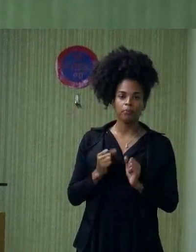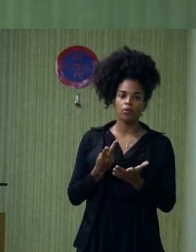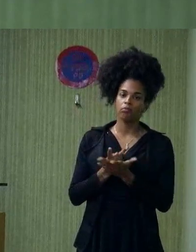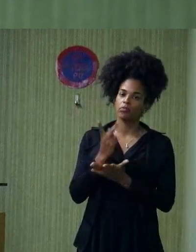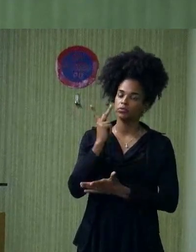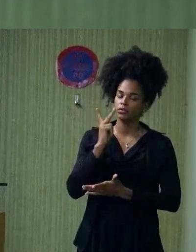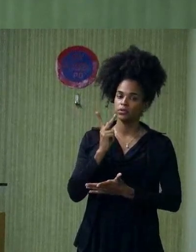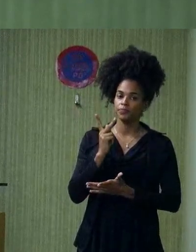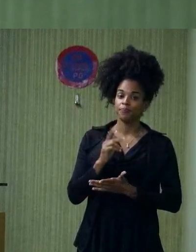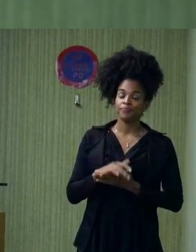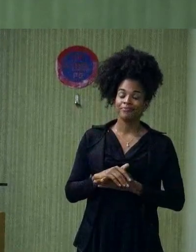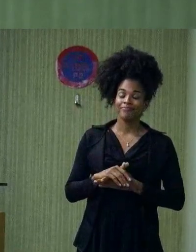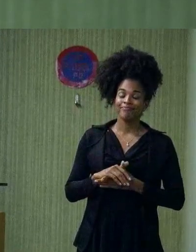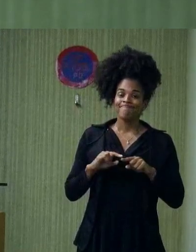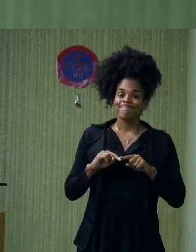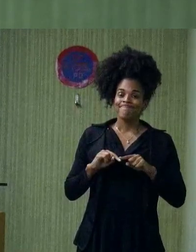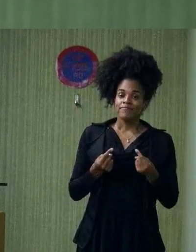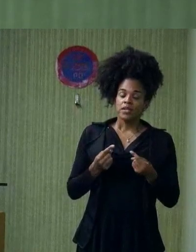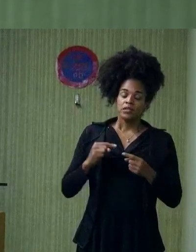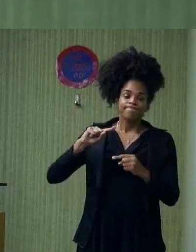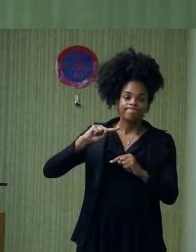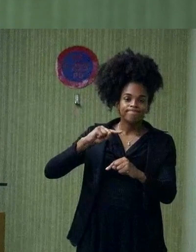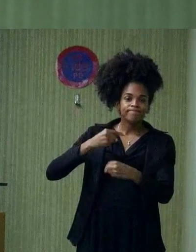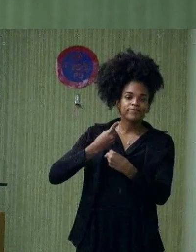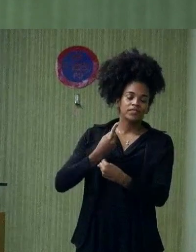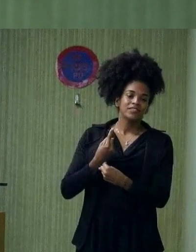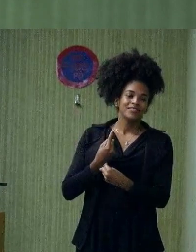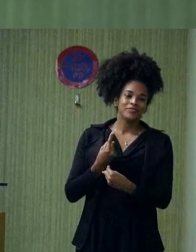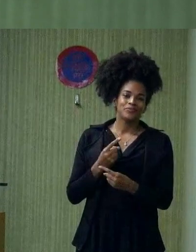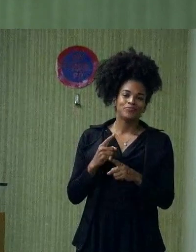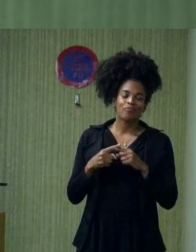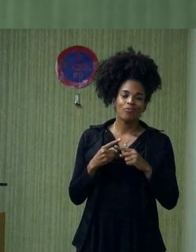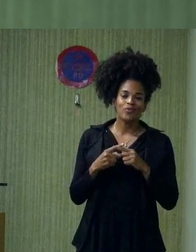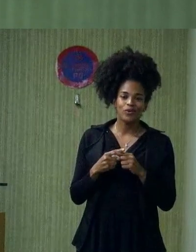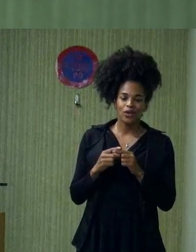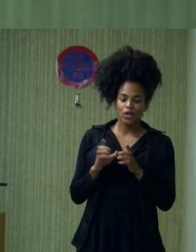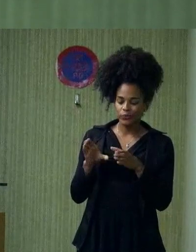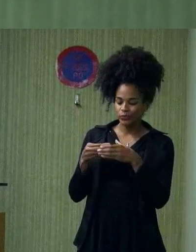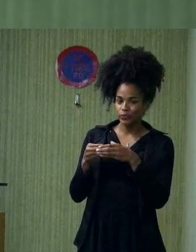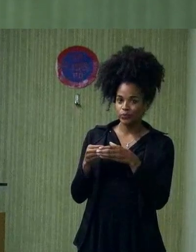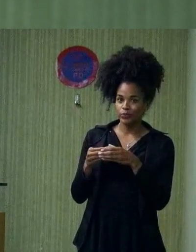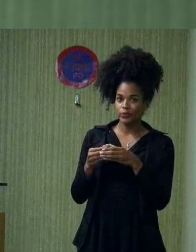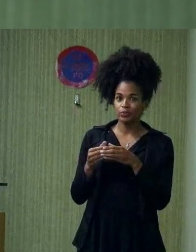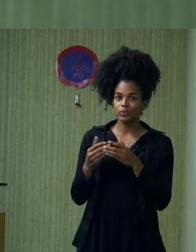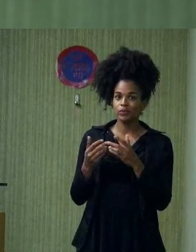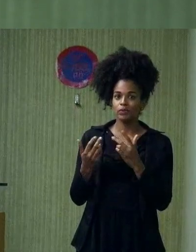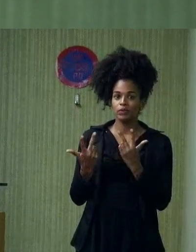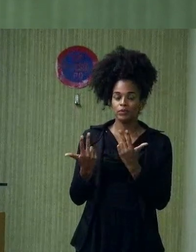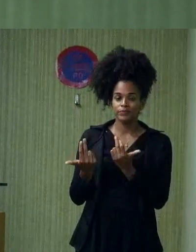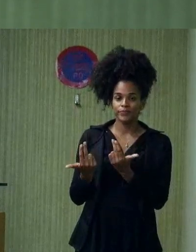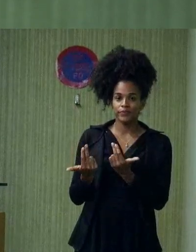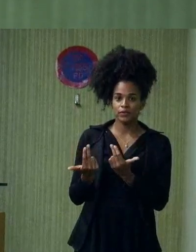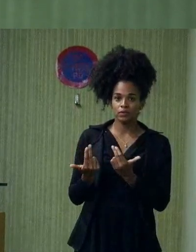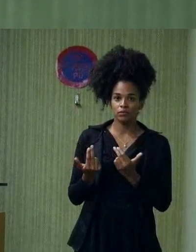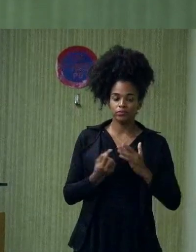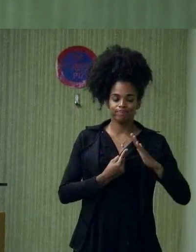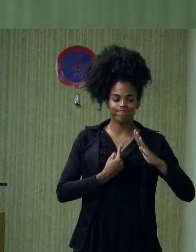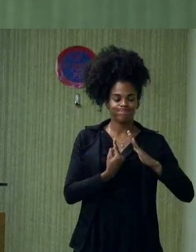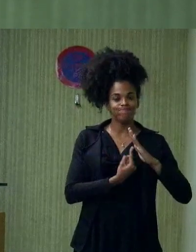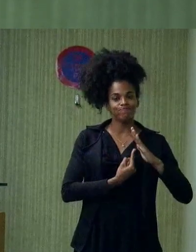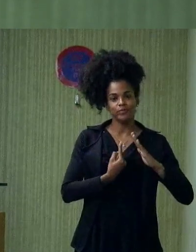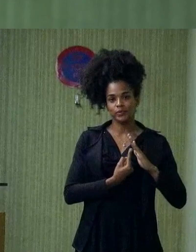é a mesma geração que passou pela pandemia a maioria deles passou pela